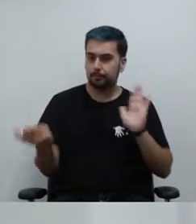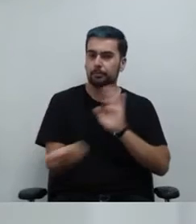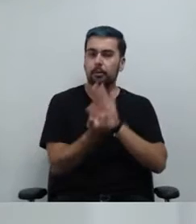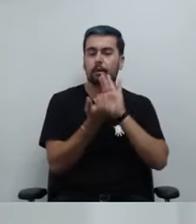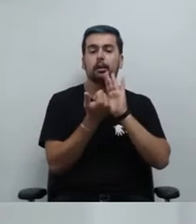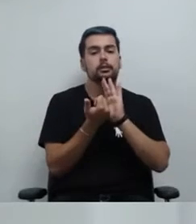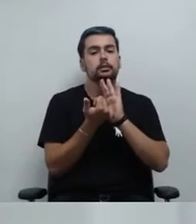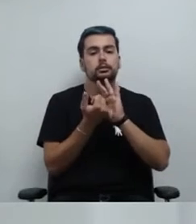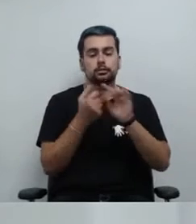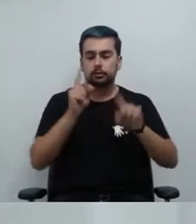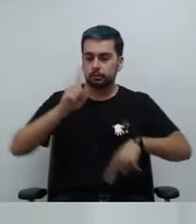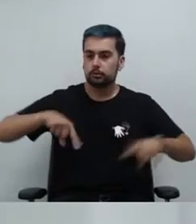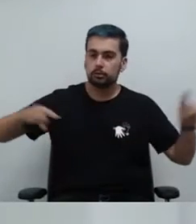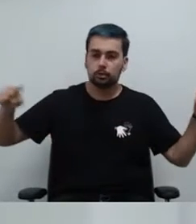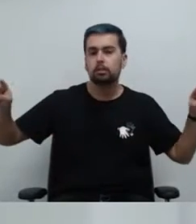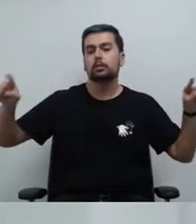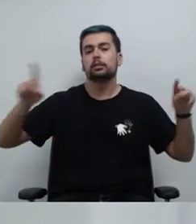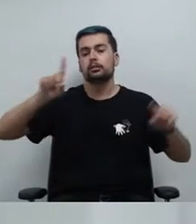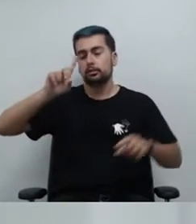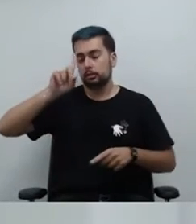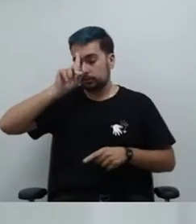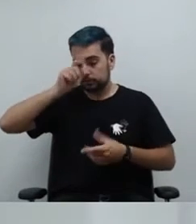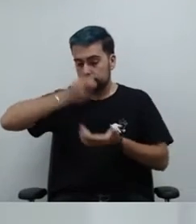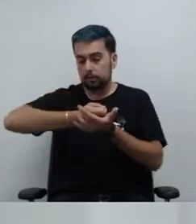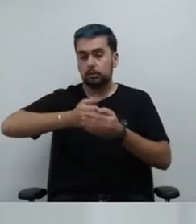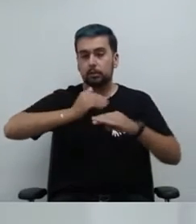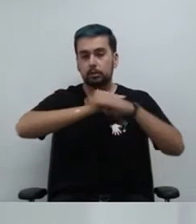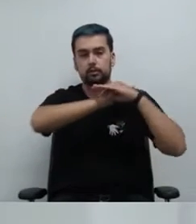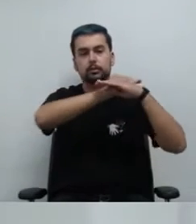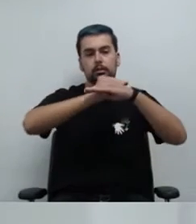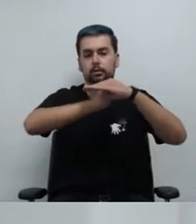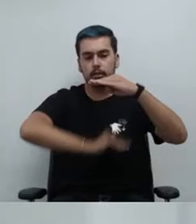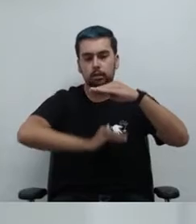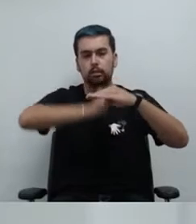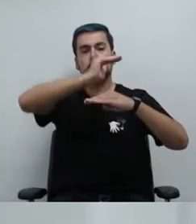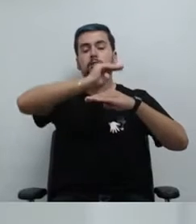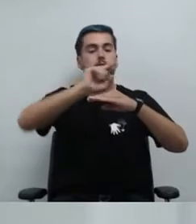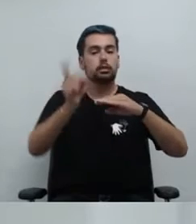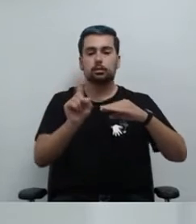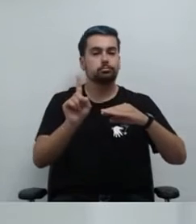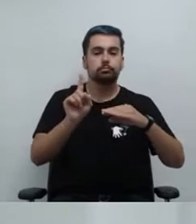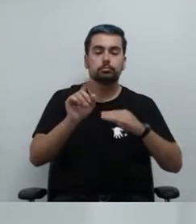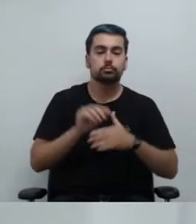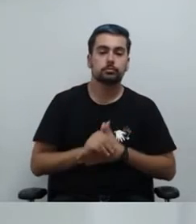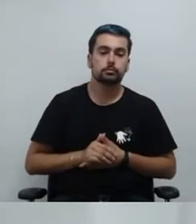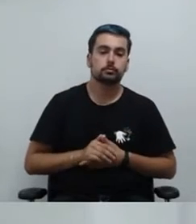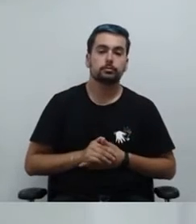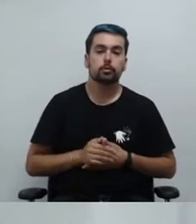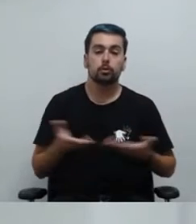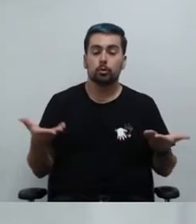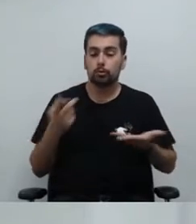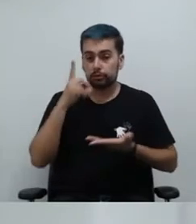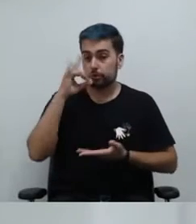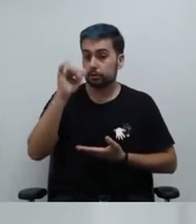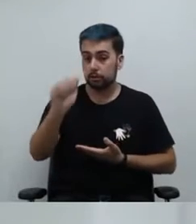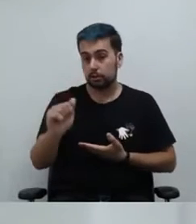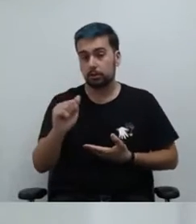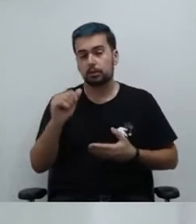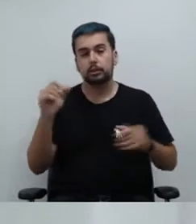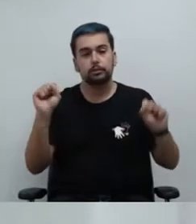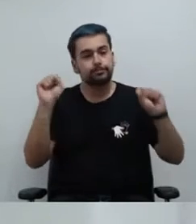pela pluralidade e afirmação da igualdade como não discriminação. O dia de hoje é, sem dúvidas, um dia de